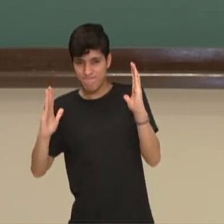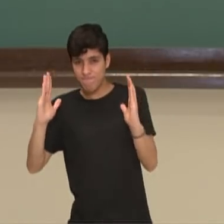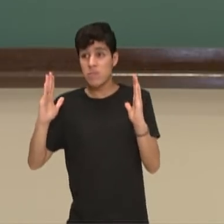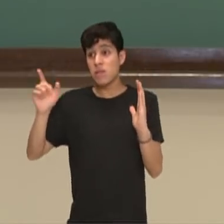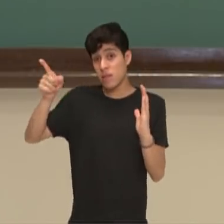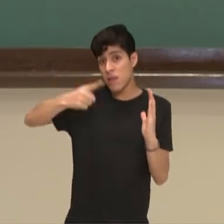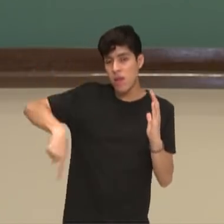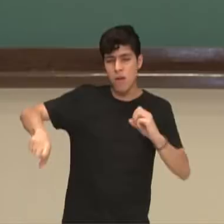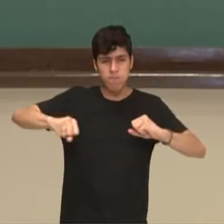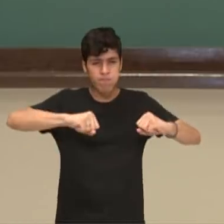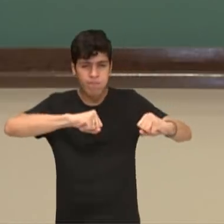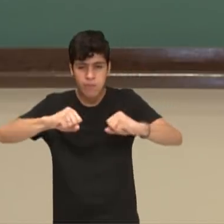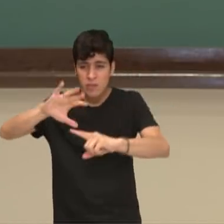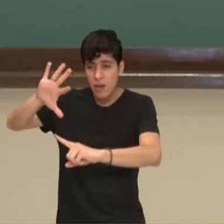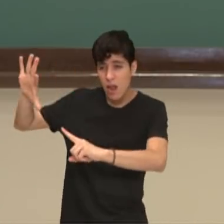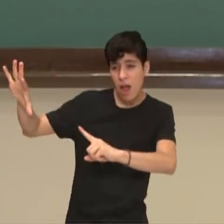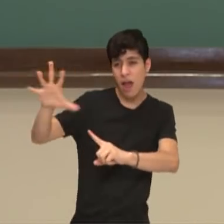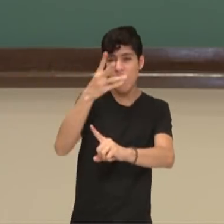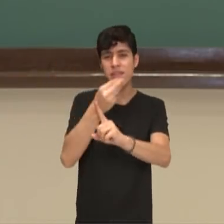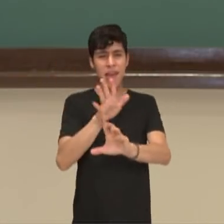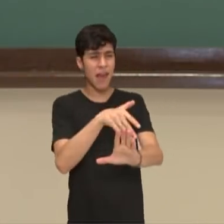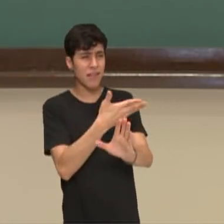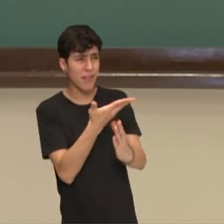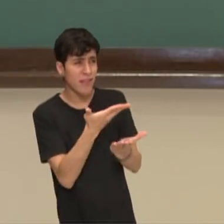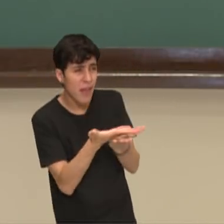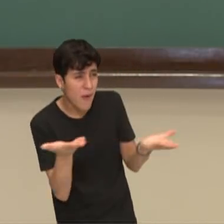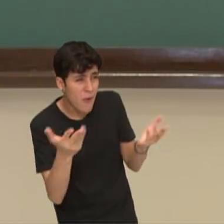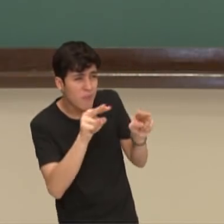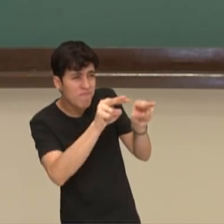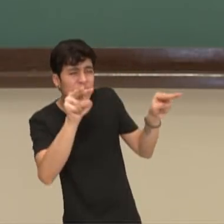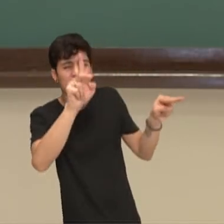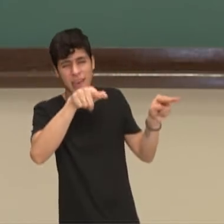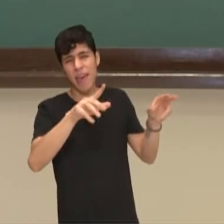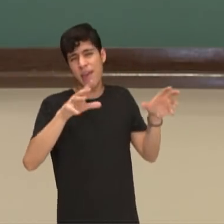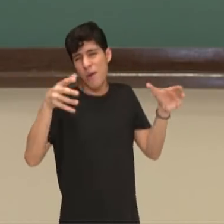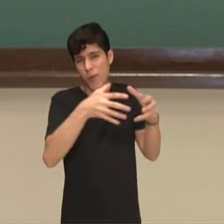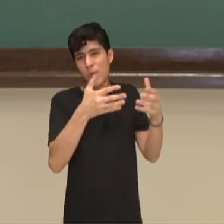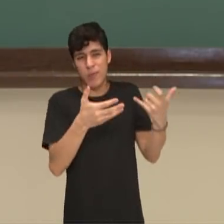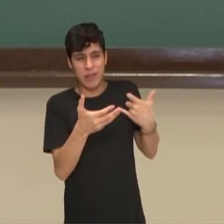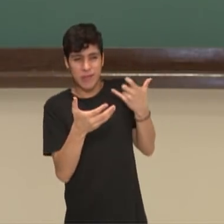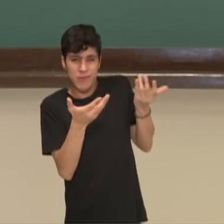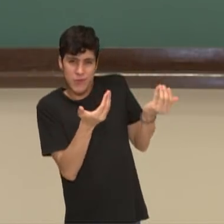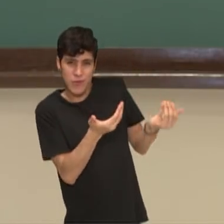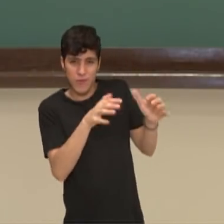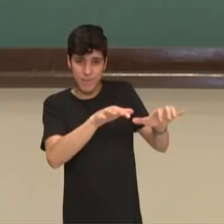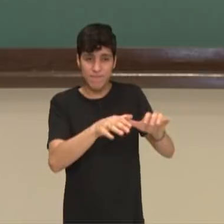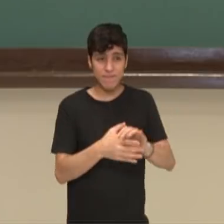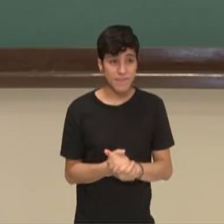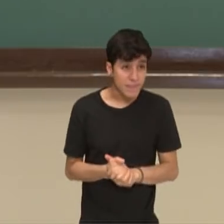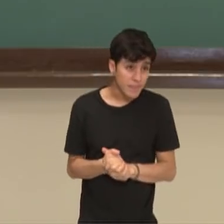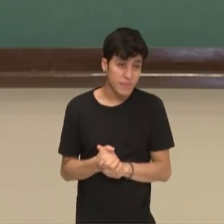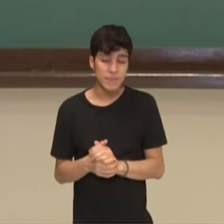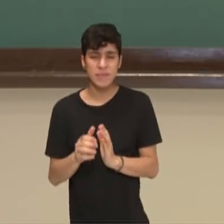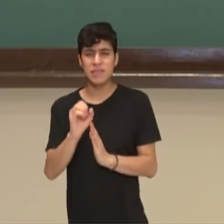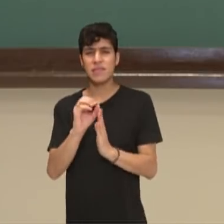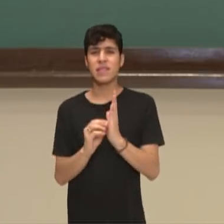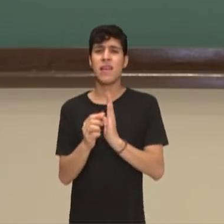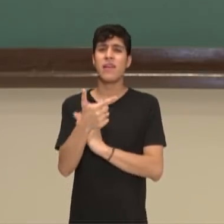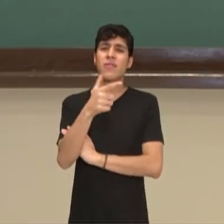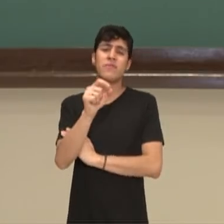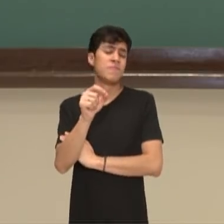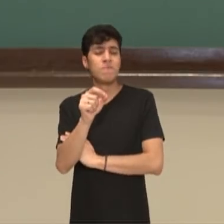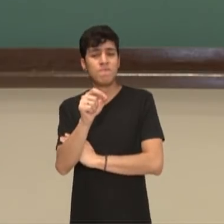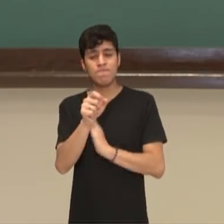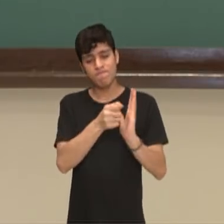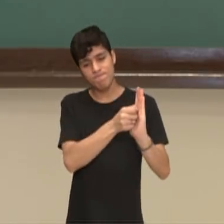que movimentavam a arte, ainda movimentam até hoje em dia, né? Então, nessa época, no início do século XX, metade do século XX,